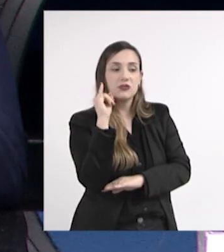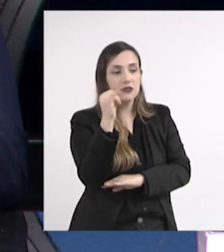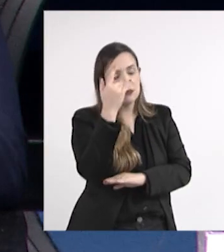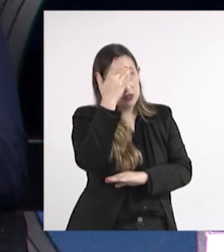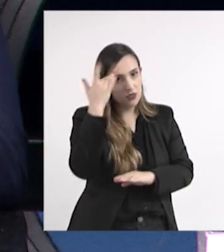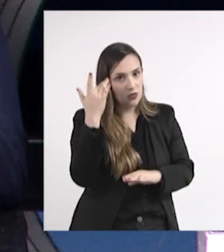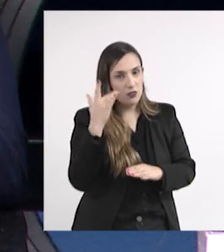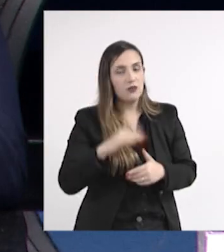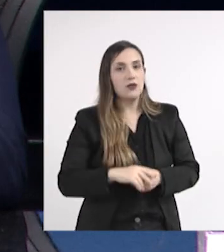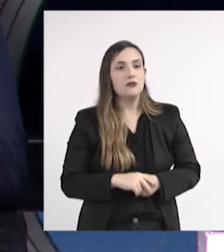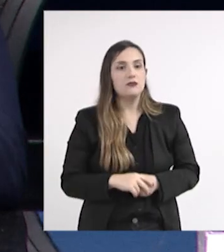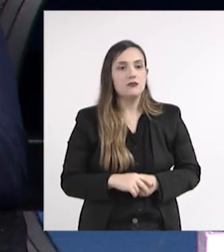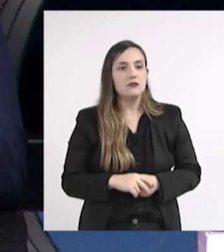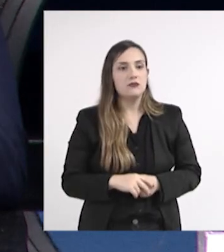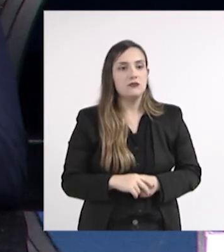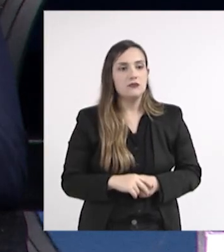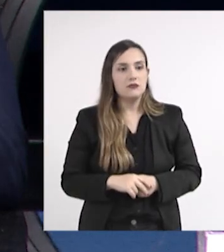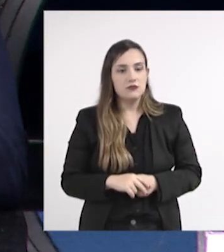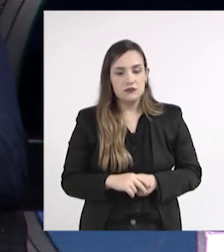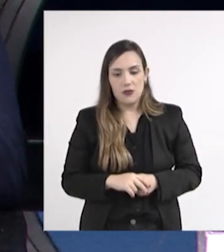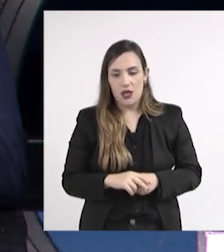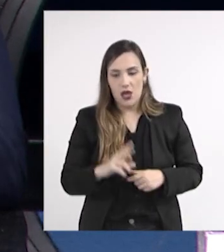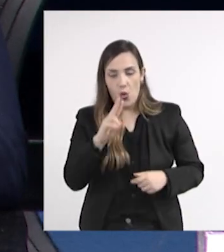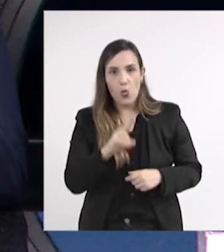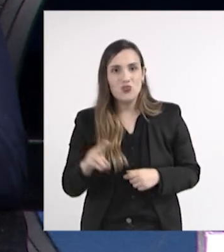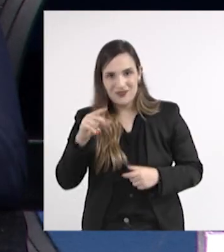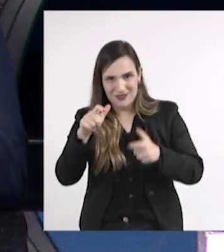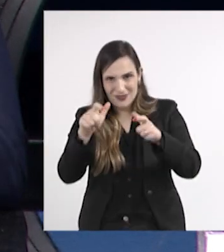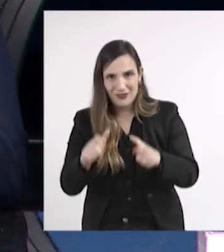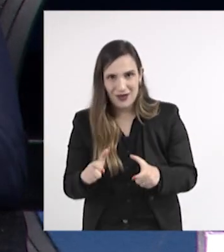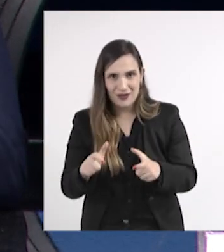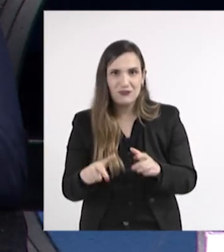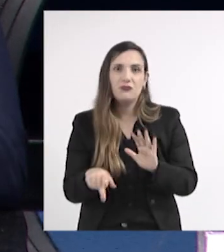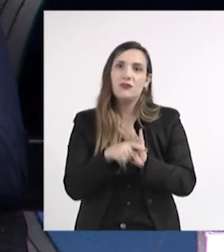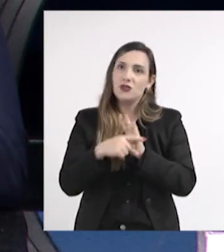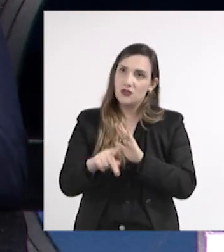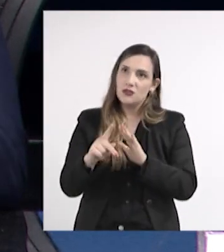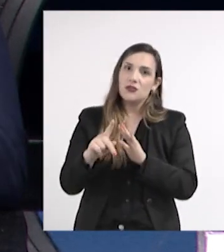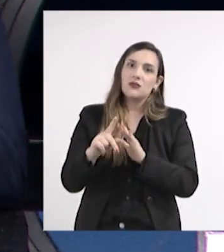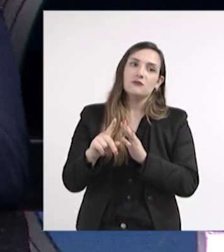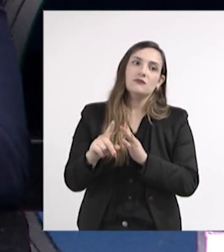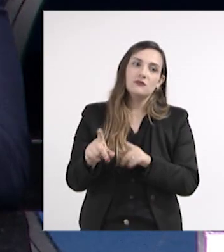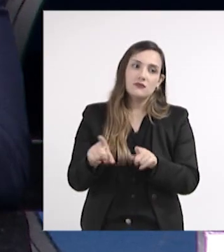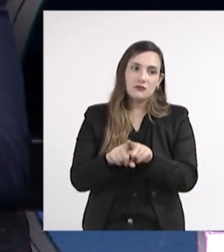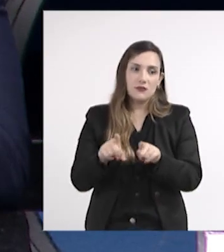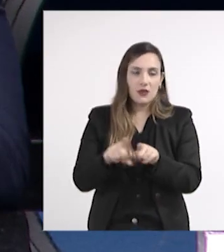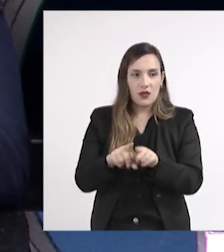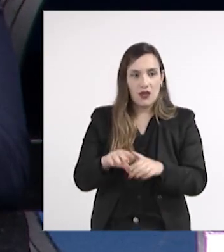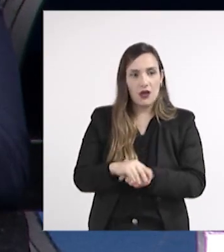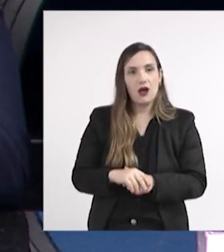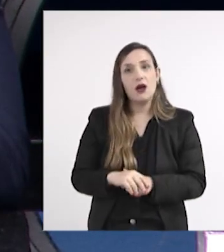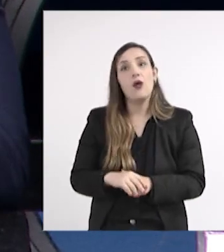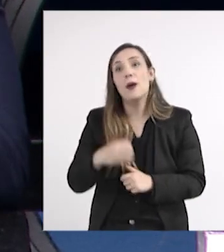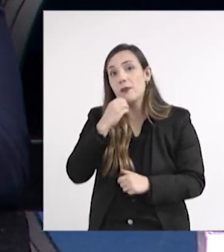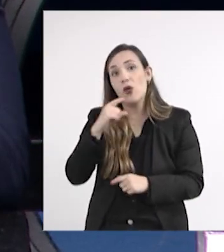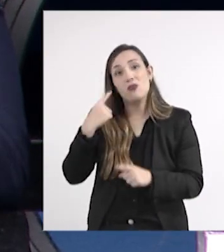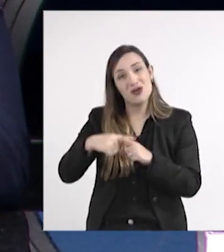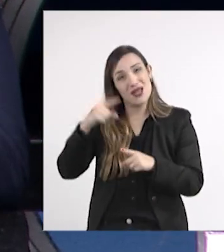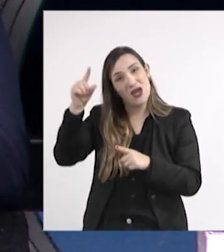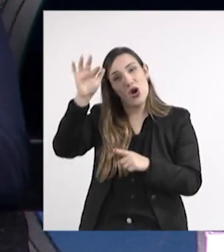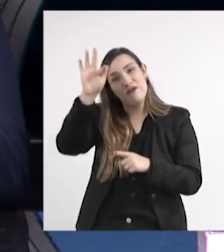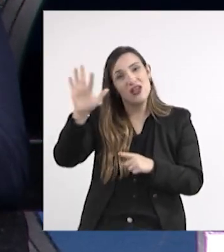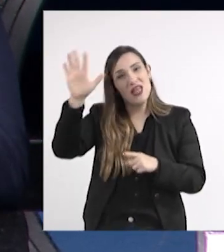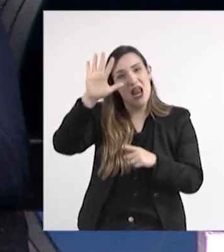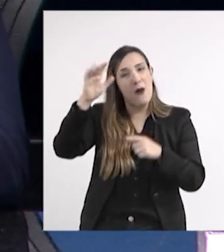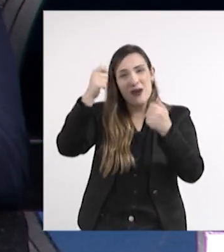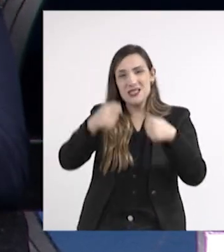outorga para a União e também a manutenção do sistema viário em condições adequadas.